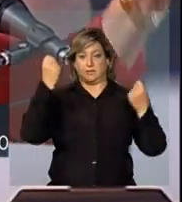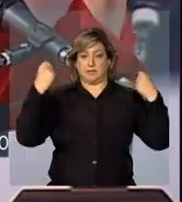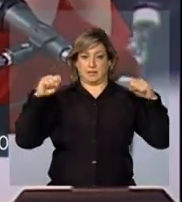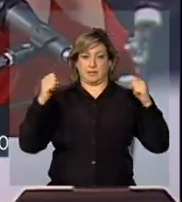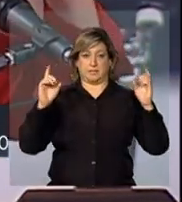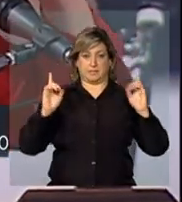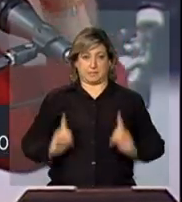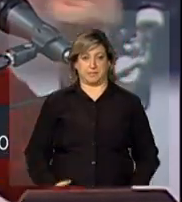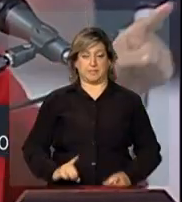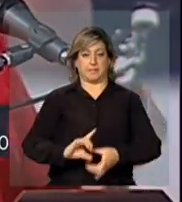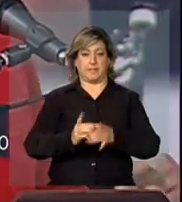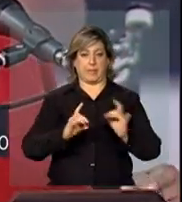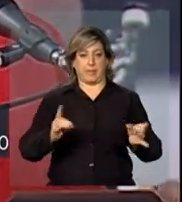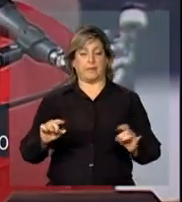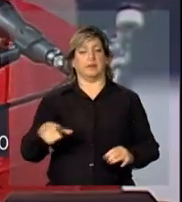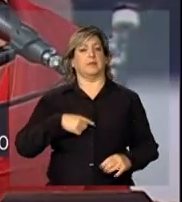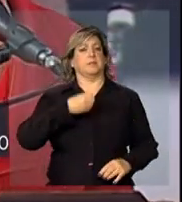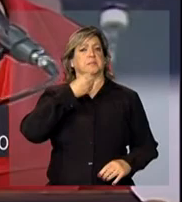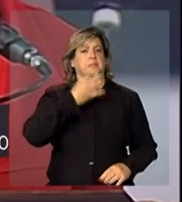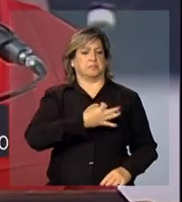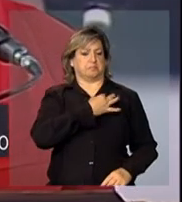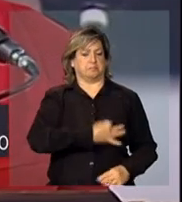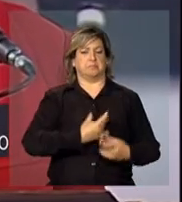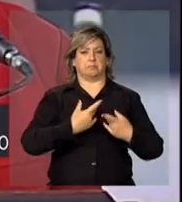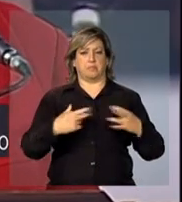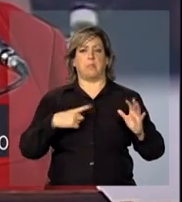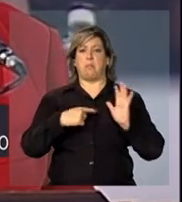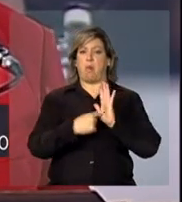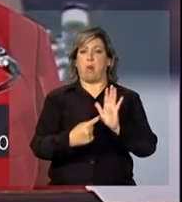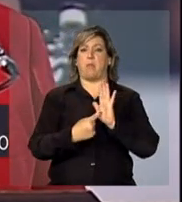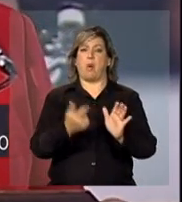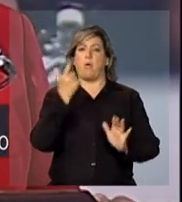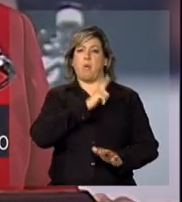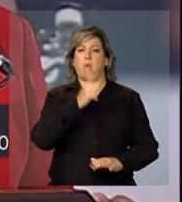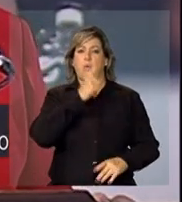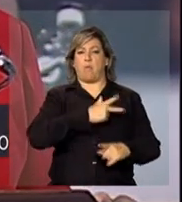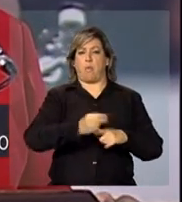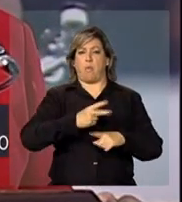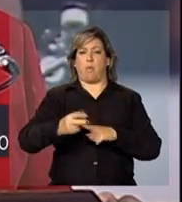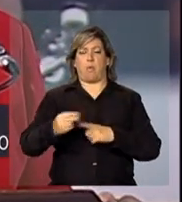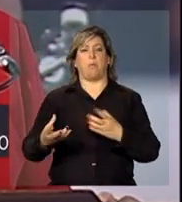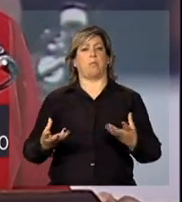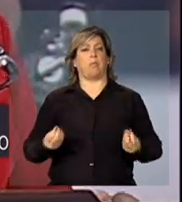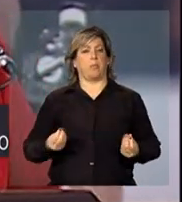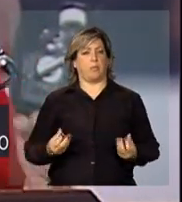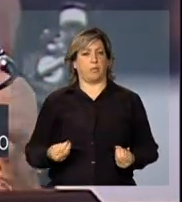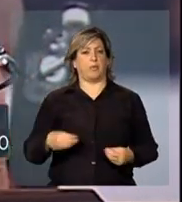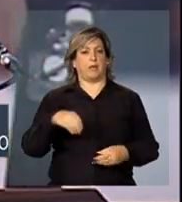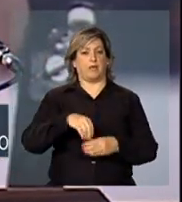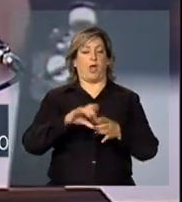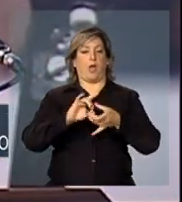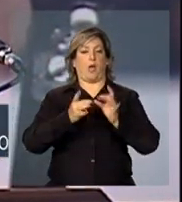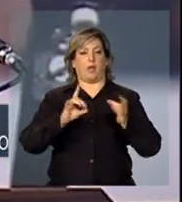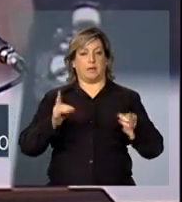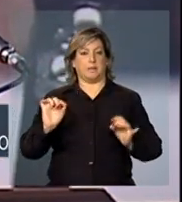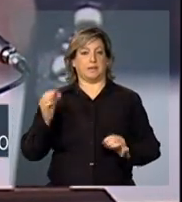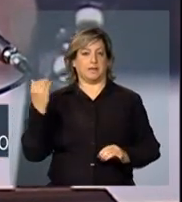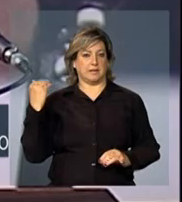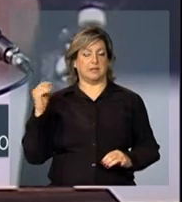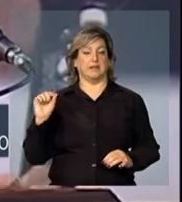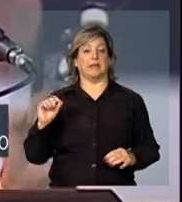do excelente desempenho que eles têm demonstrado nas nas olimpíadas é